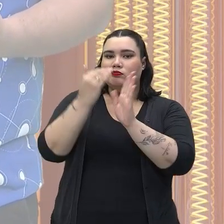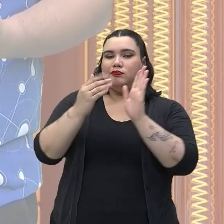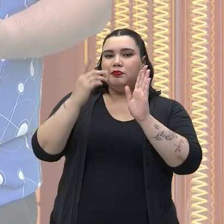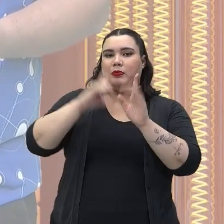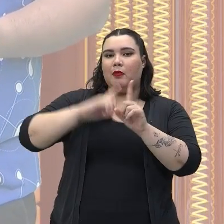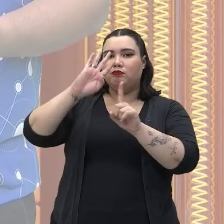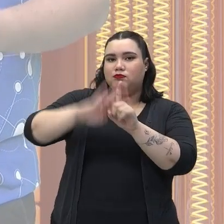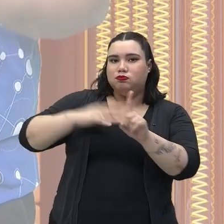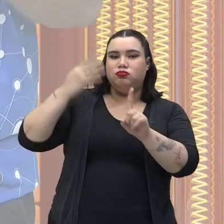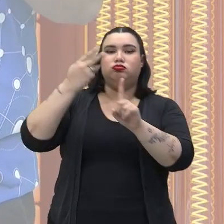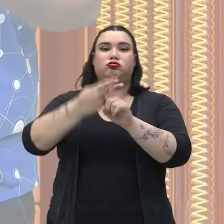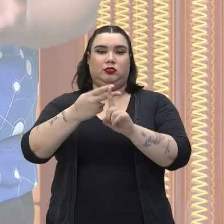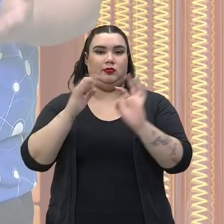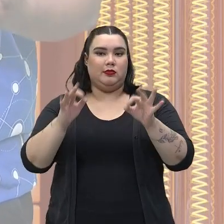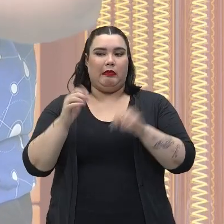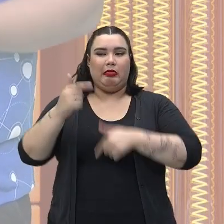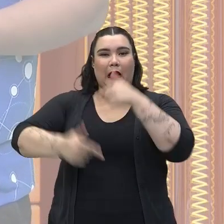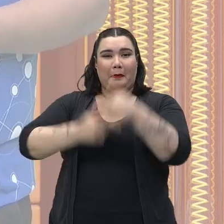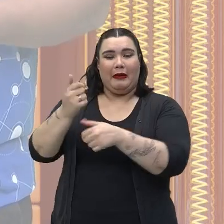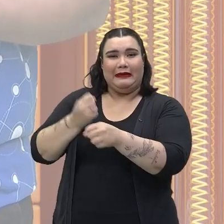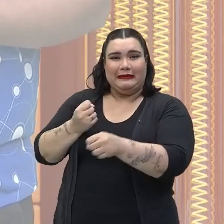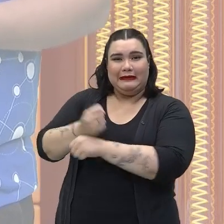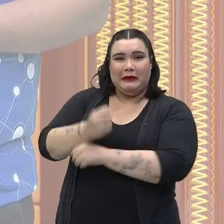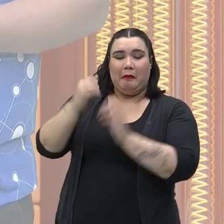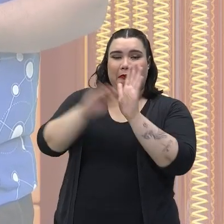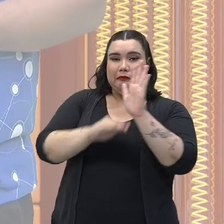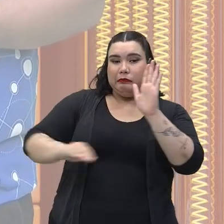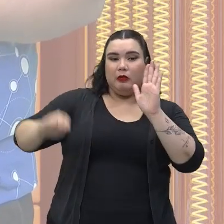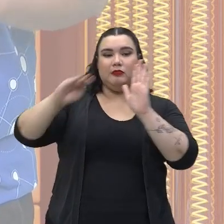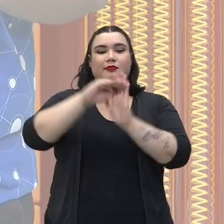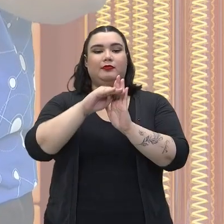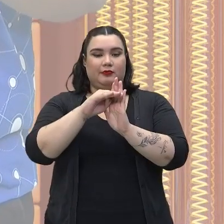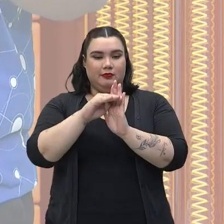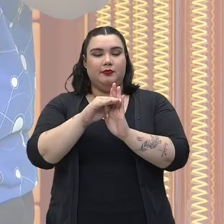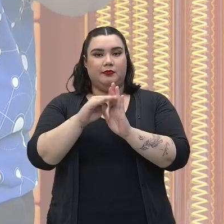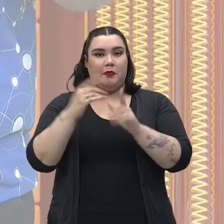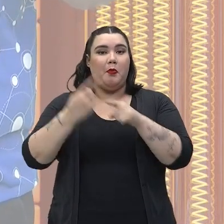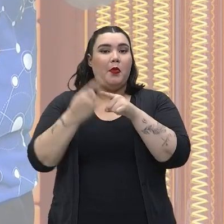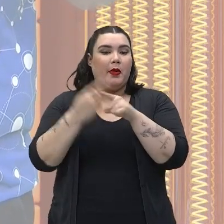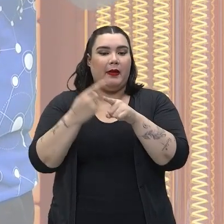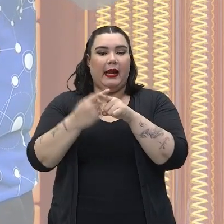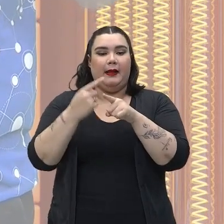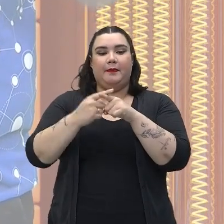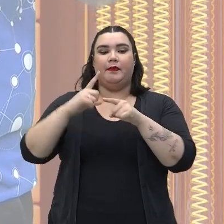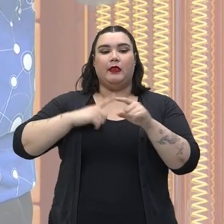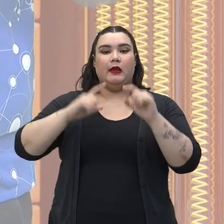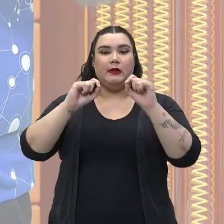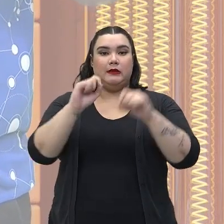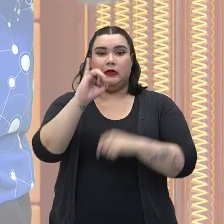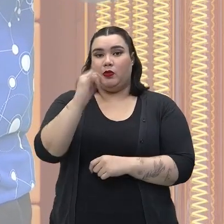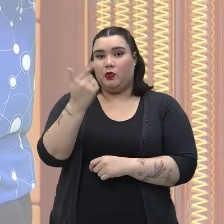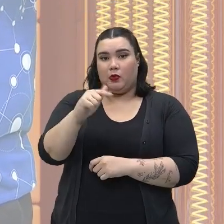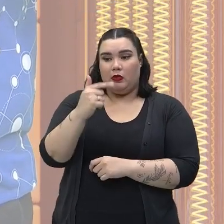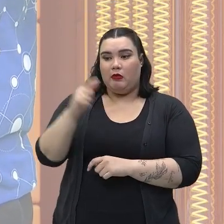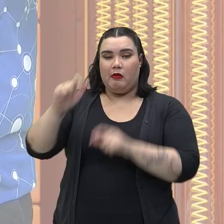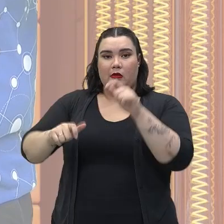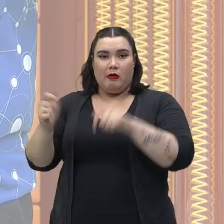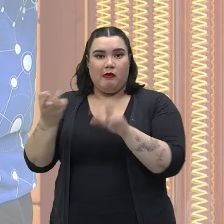exploração da mão de obra e expropriação da terra dessas pessoas. Porque se nós não temos mais o Diretório dos Índios